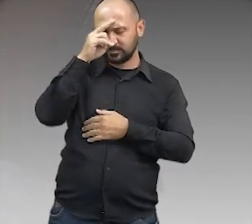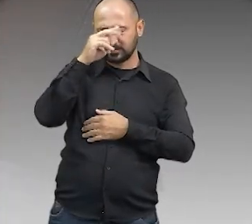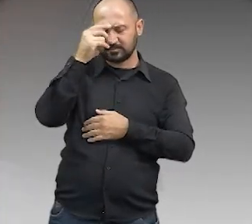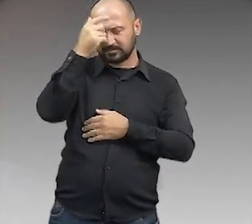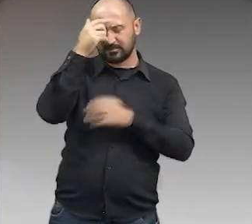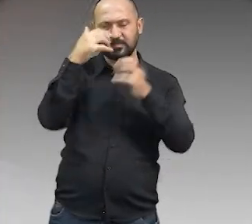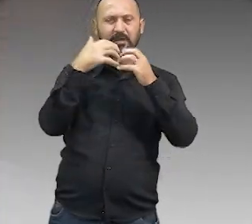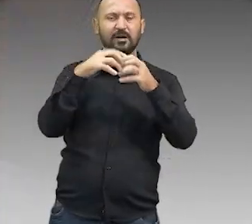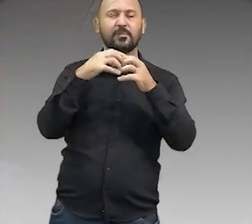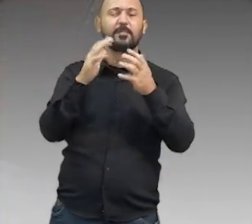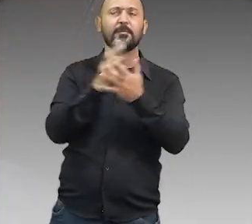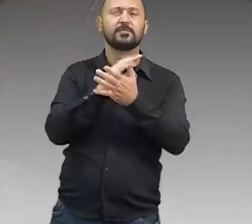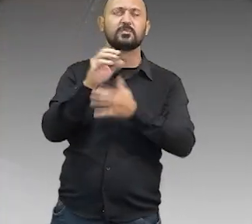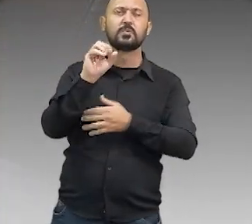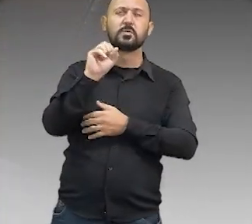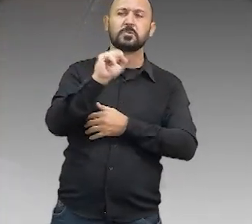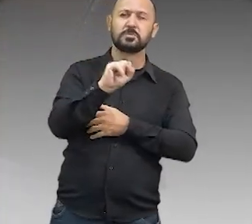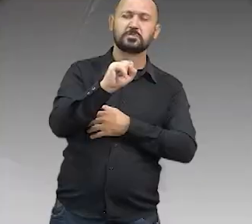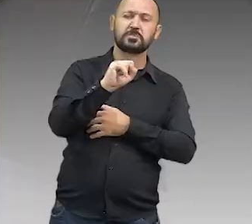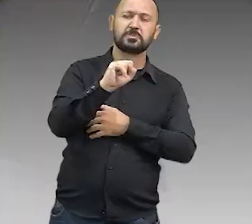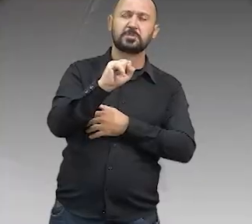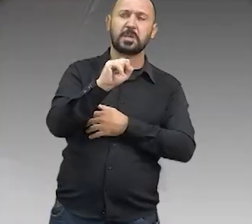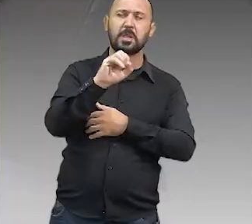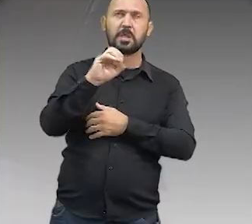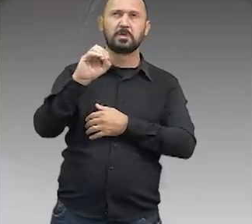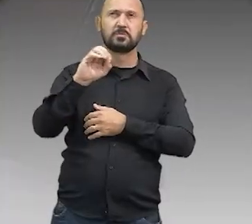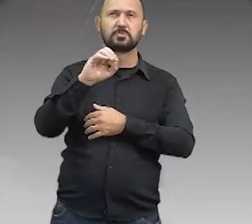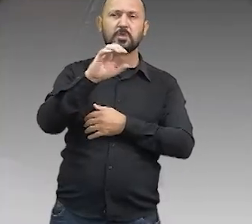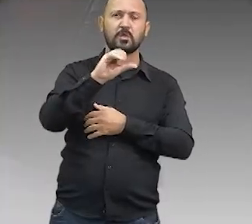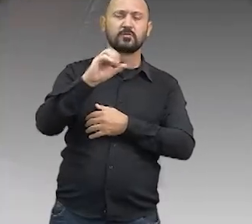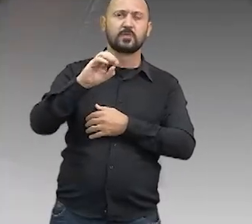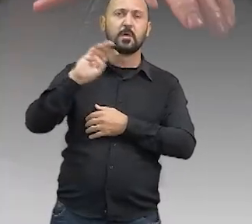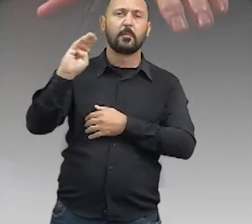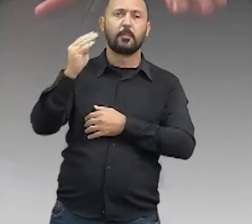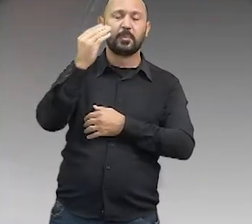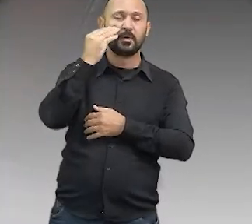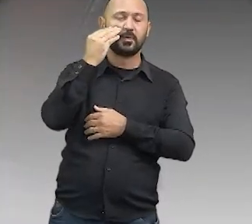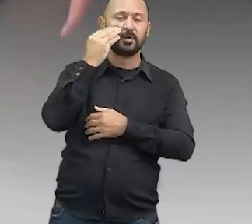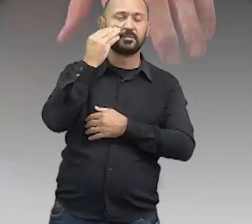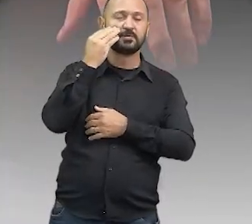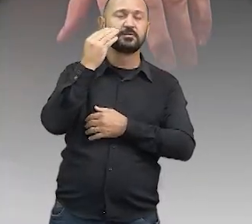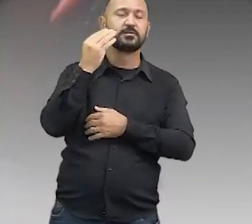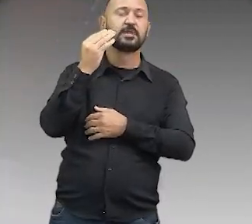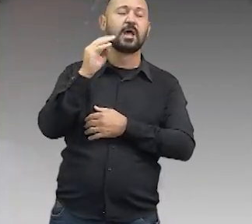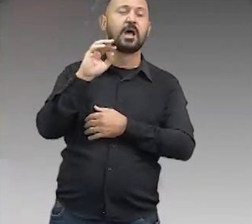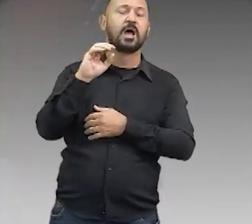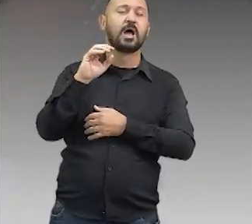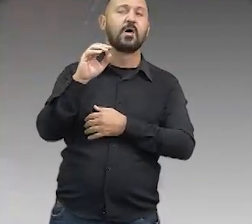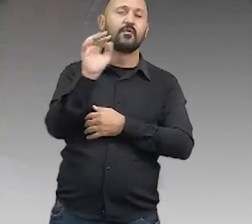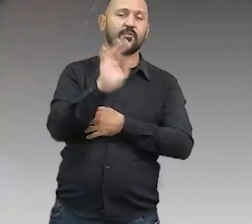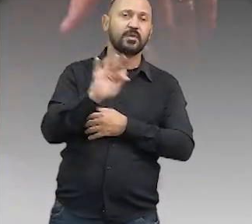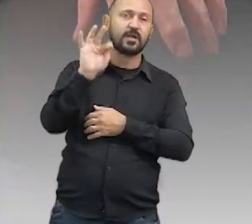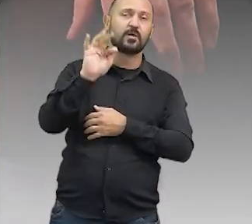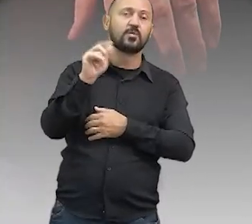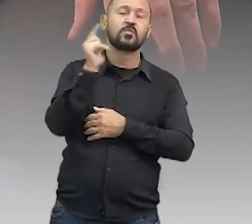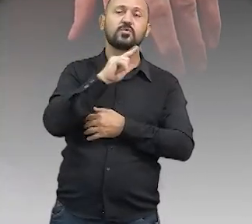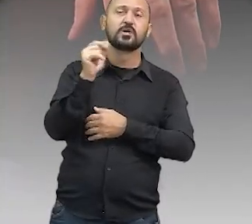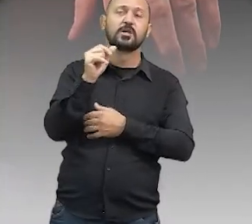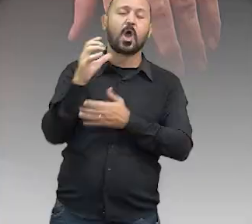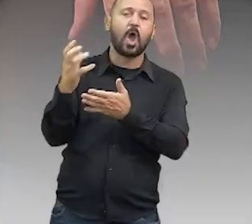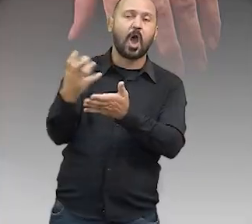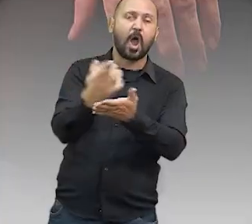eu não lembro agora de cabeça, mas 800, 900 bilhões o Estado a União deixa